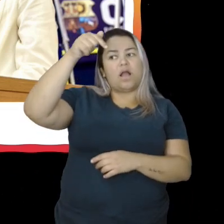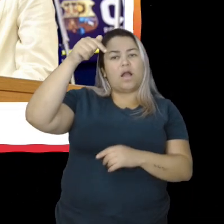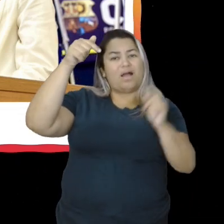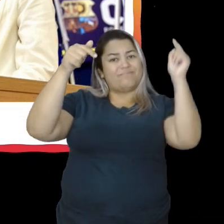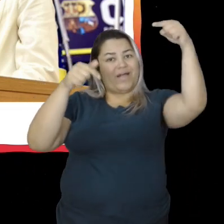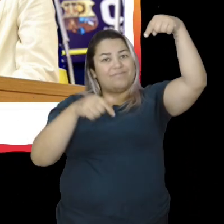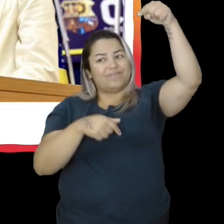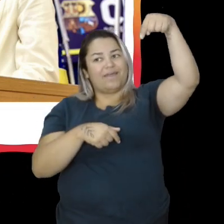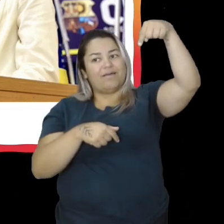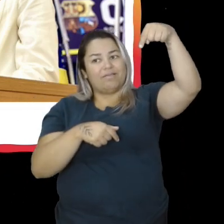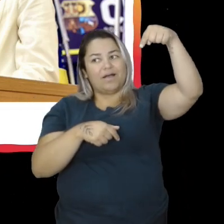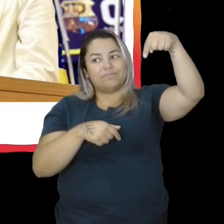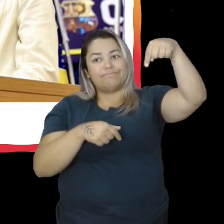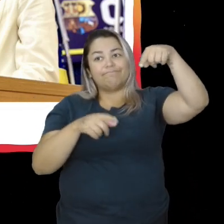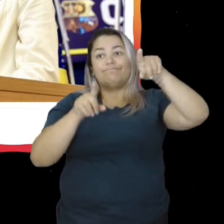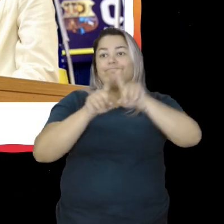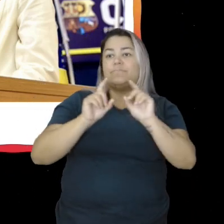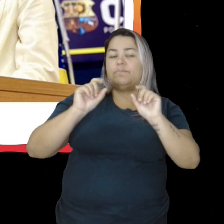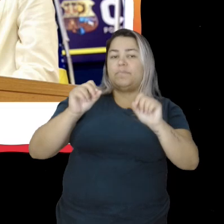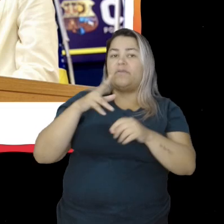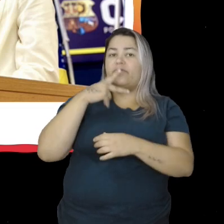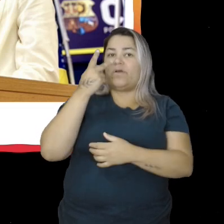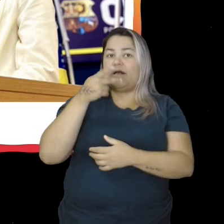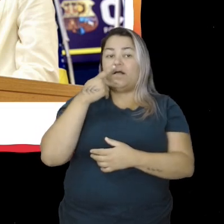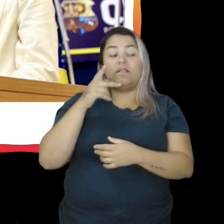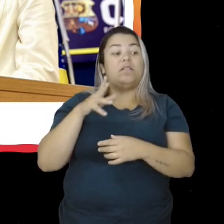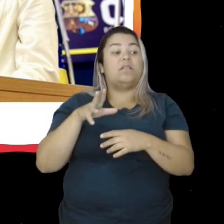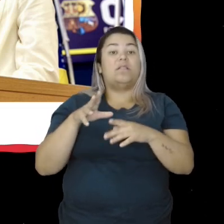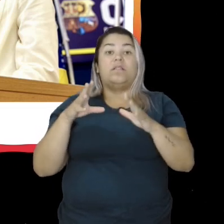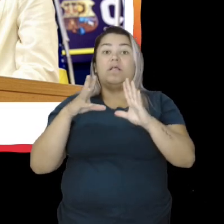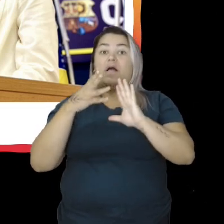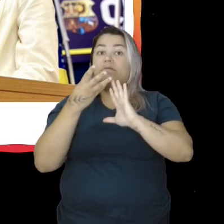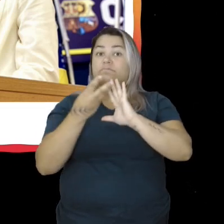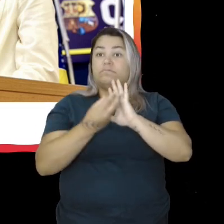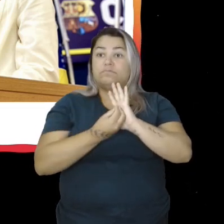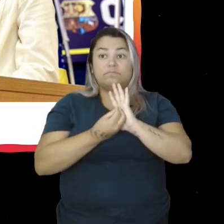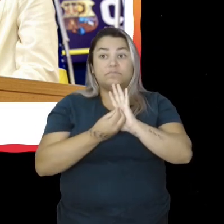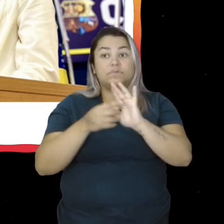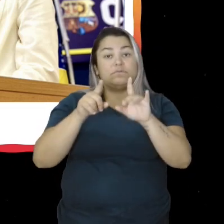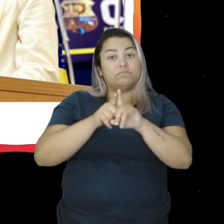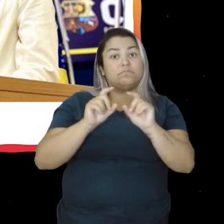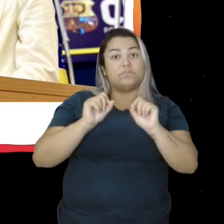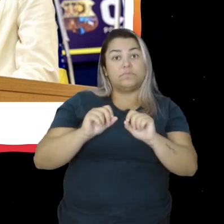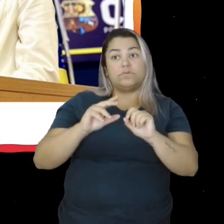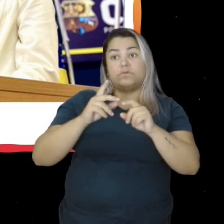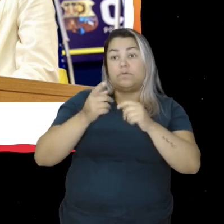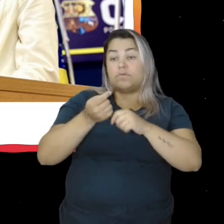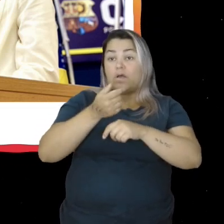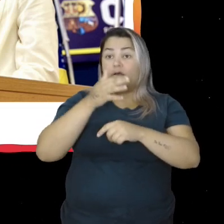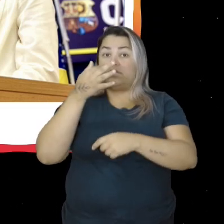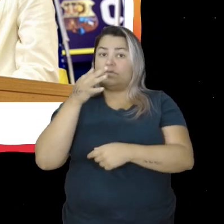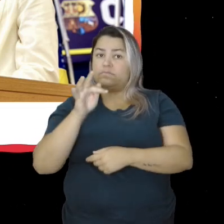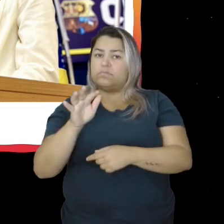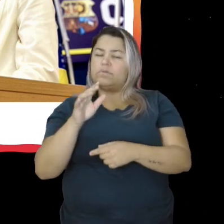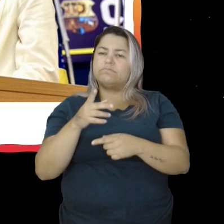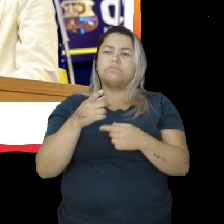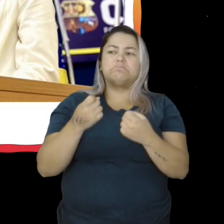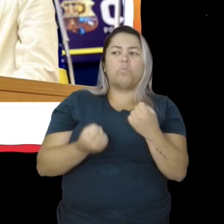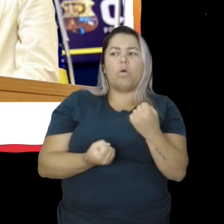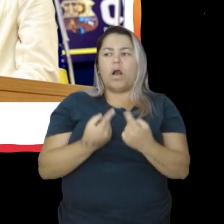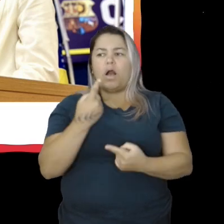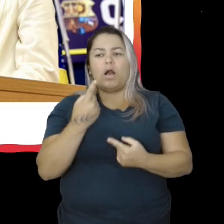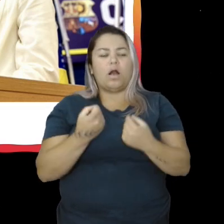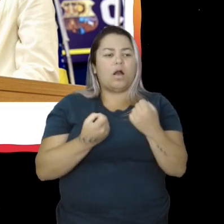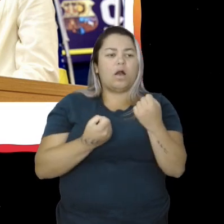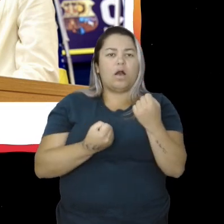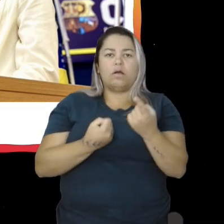No texto, a Bia conta que a Amazônia está na periferia da periferia do capitalismo internacional. Isso pode causar um estranhamento para quem acha que a Amazônia